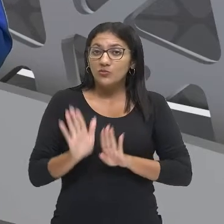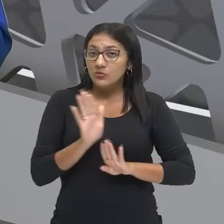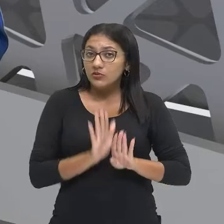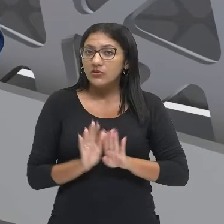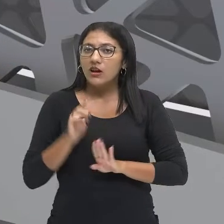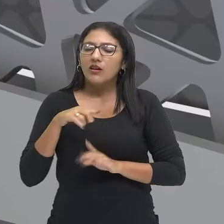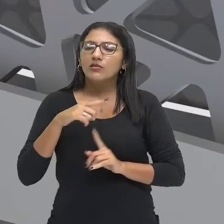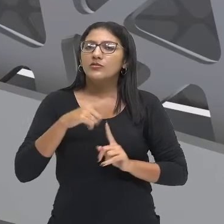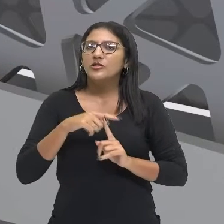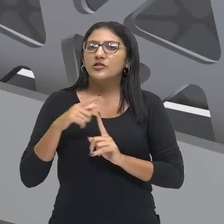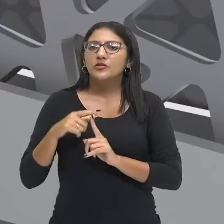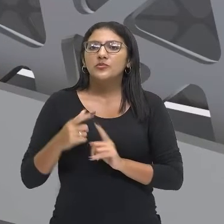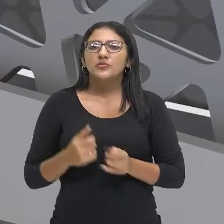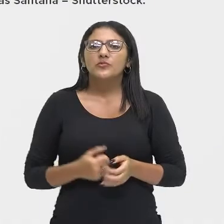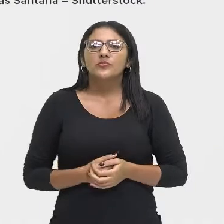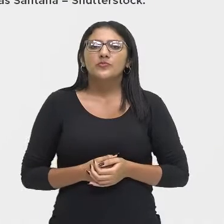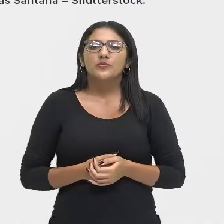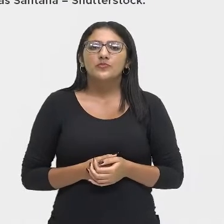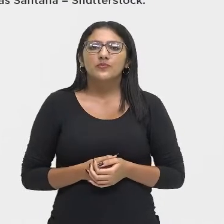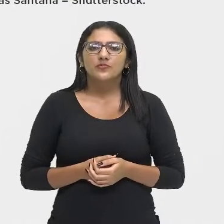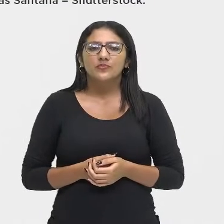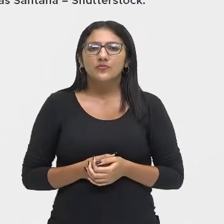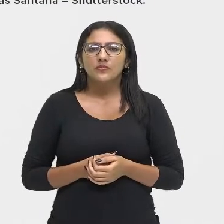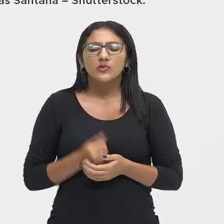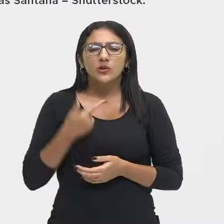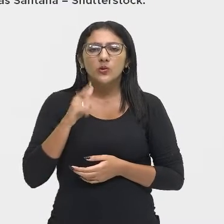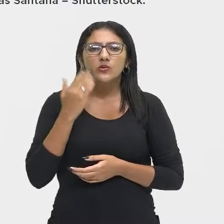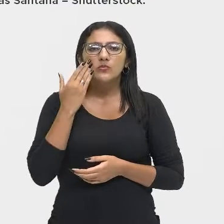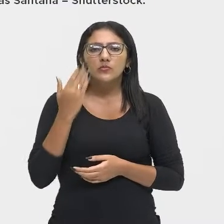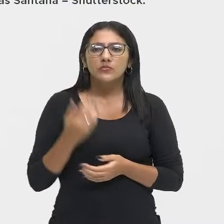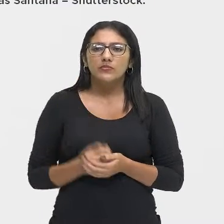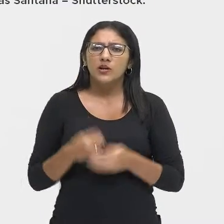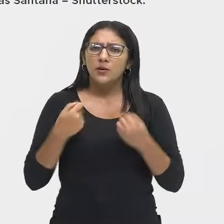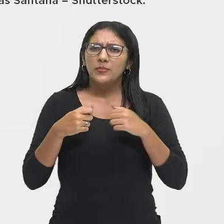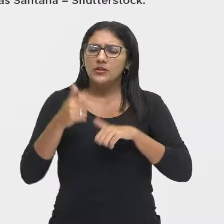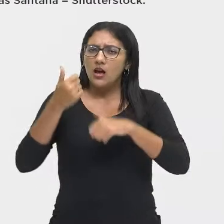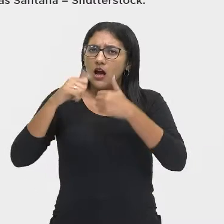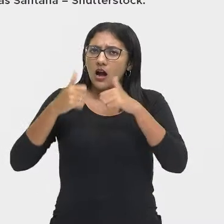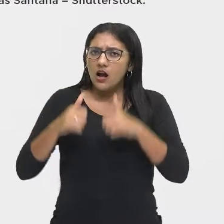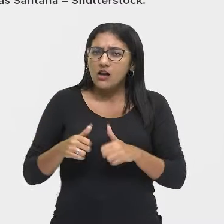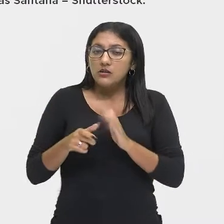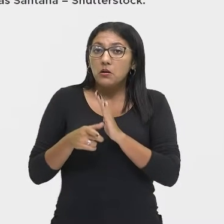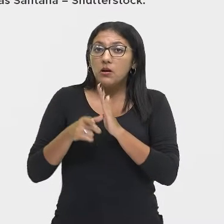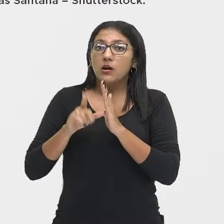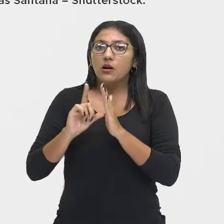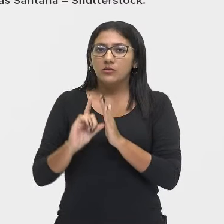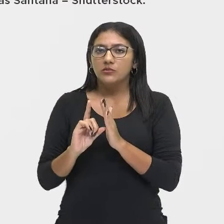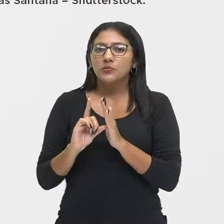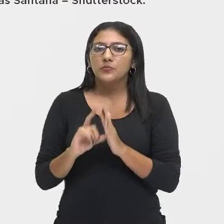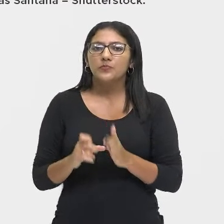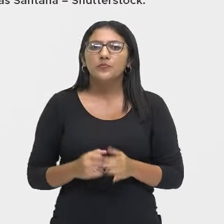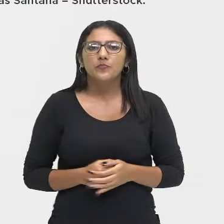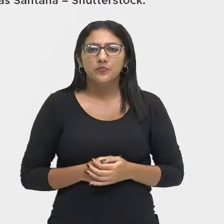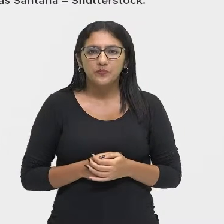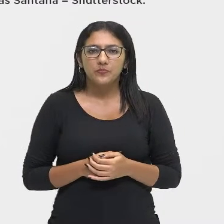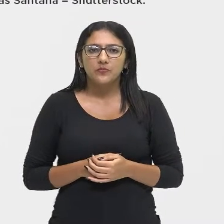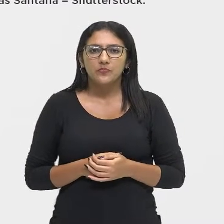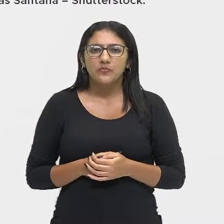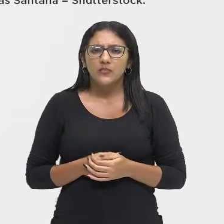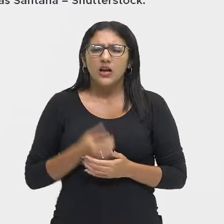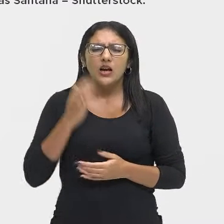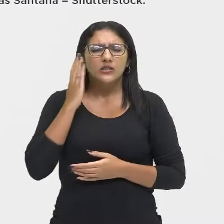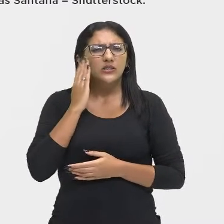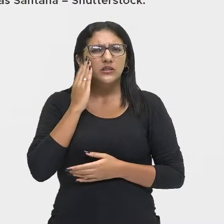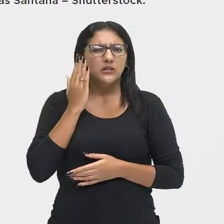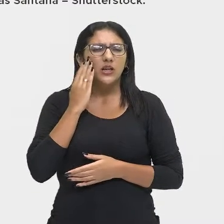de julgamento. Vamos para o próximo. Analise antes de agir. Não defendendo